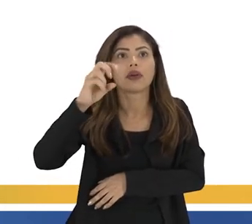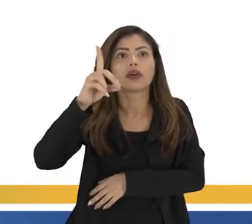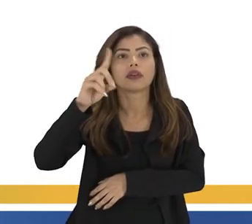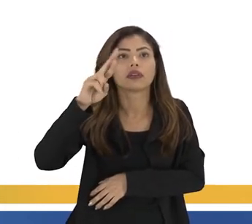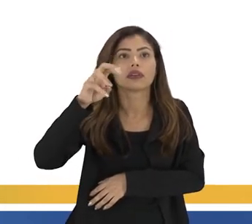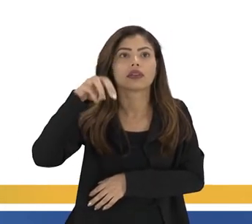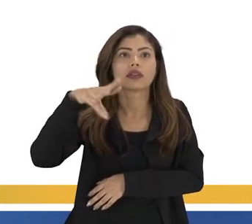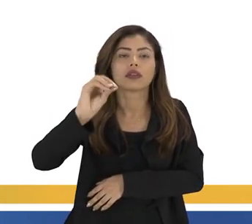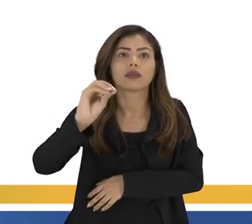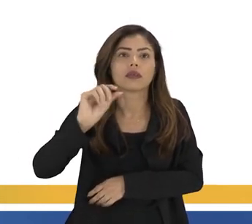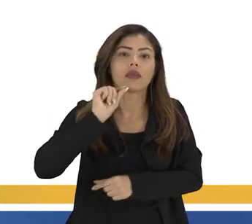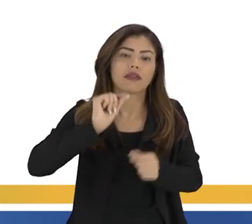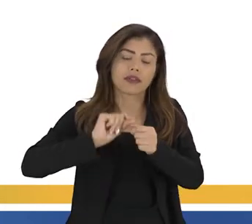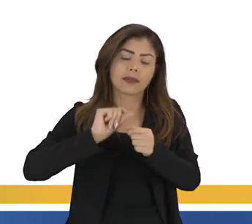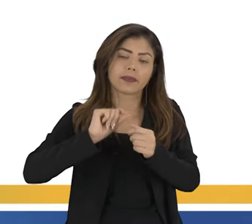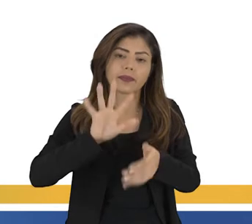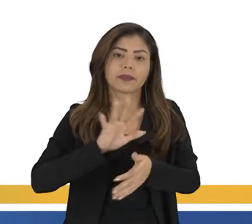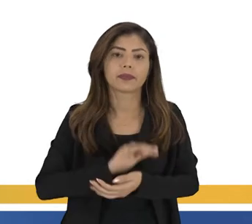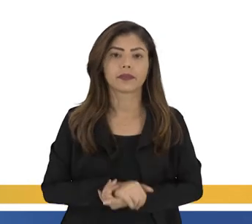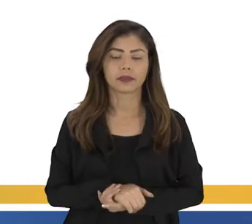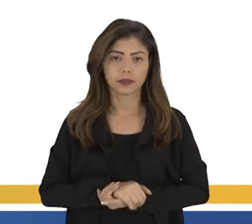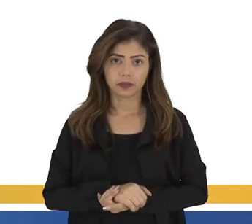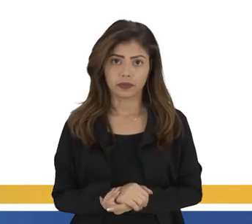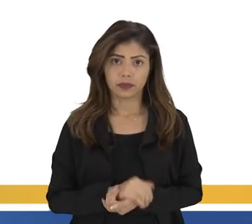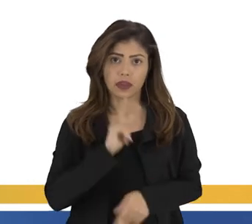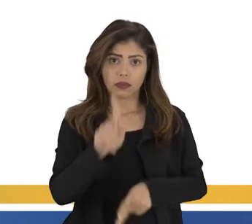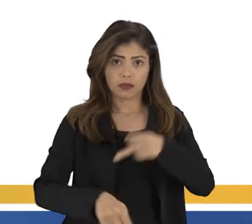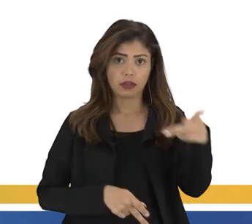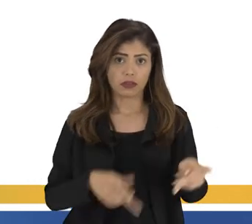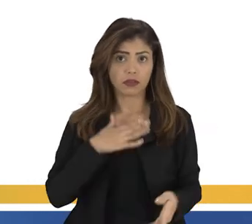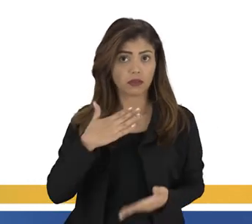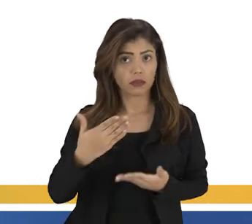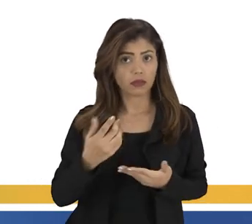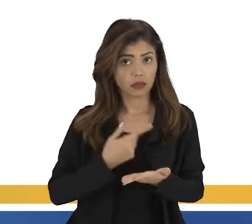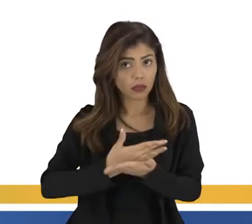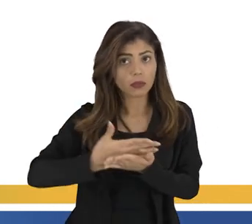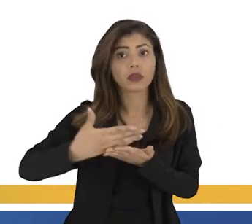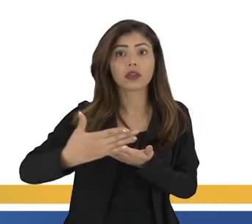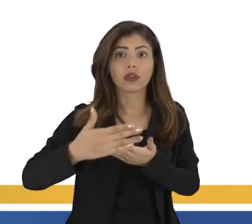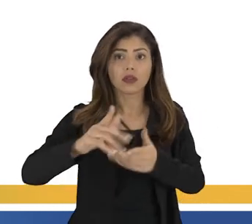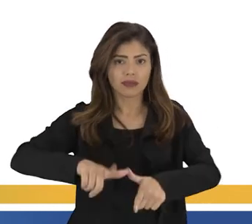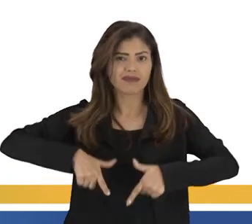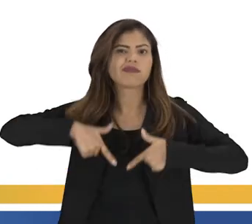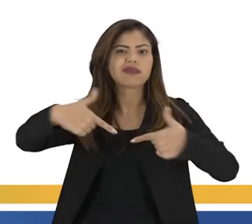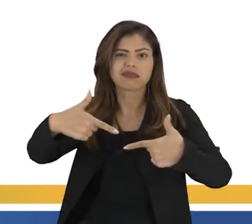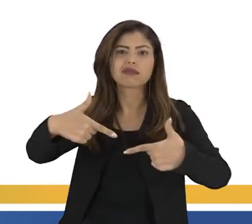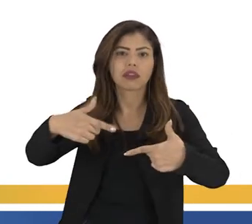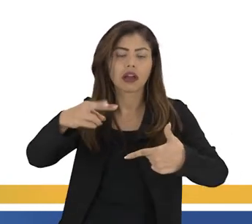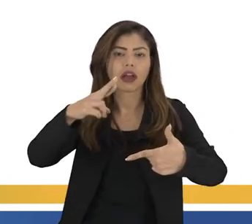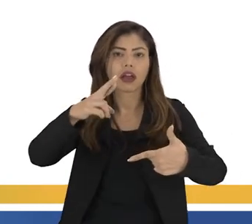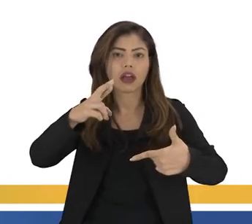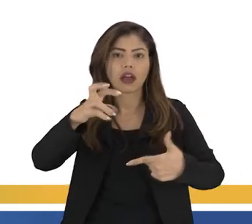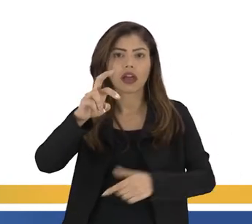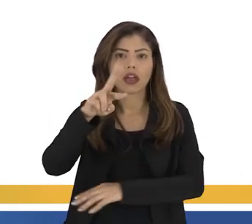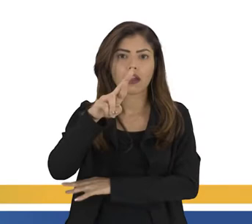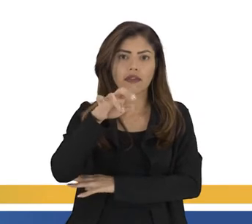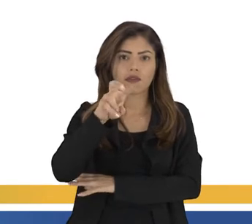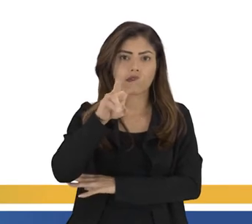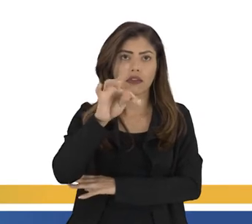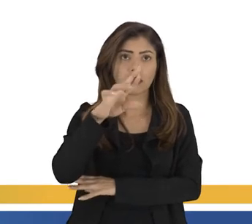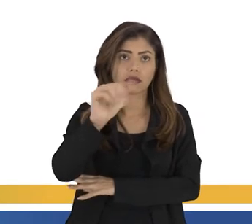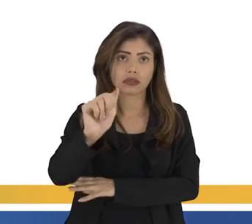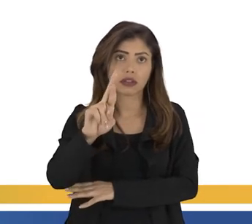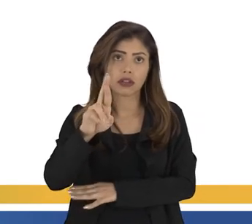foi quê justiniano fez a população começou a se revoltar né justamente no momento